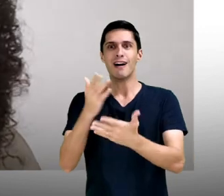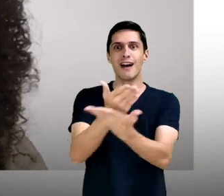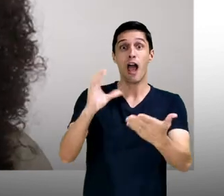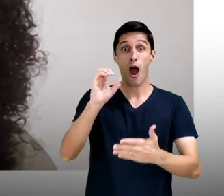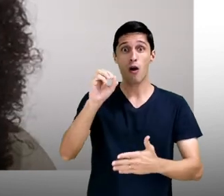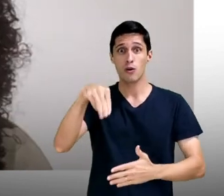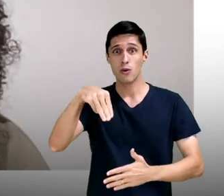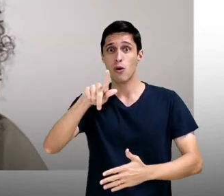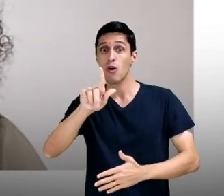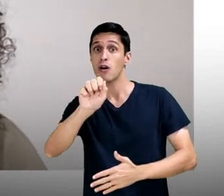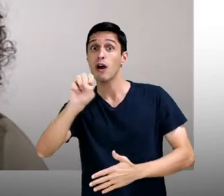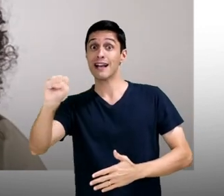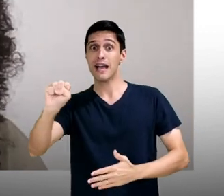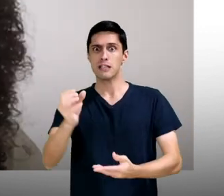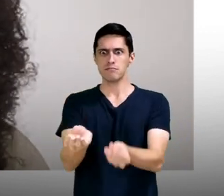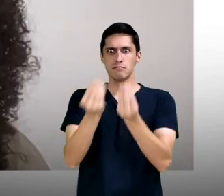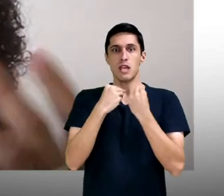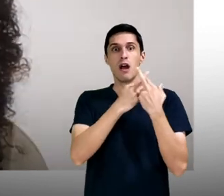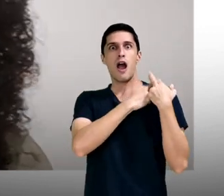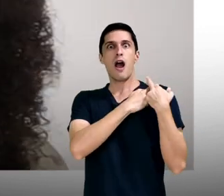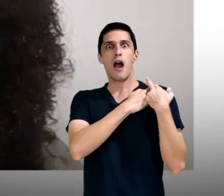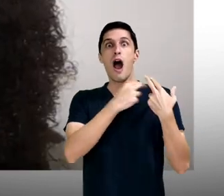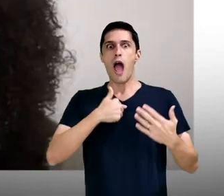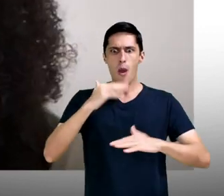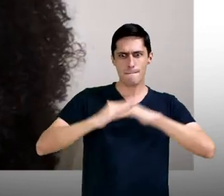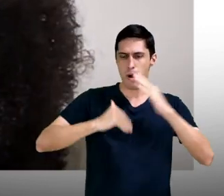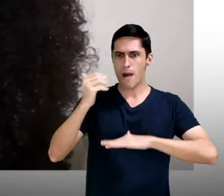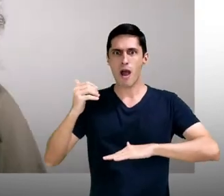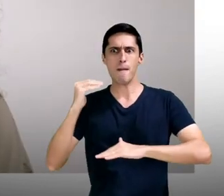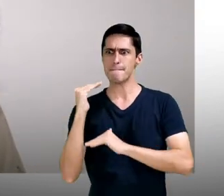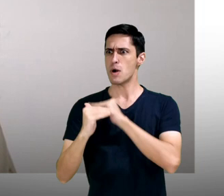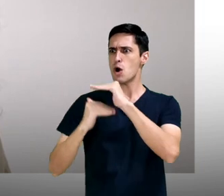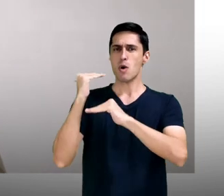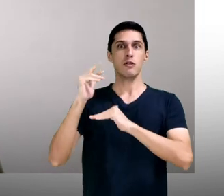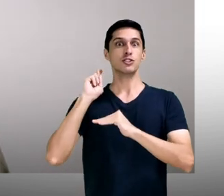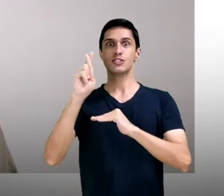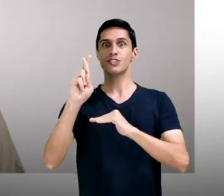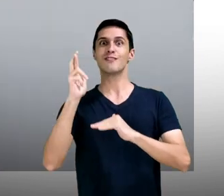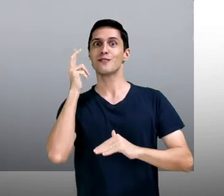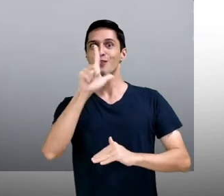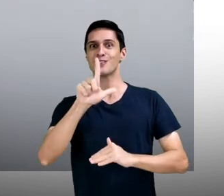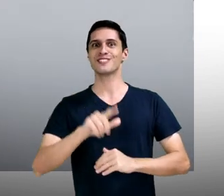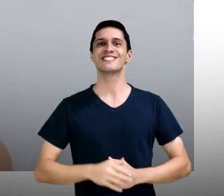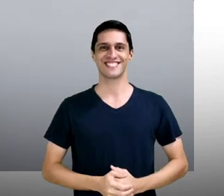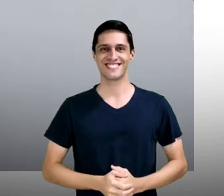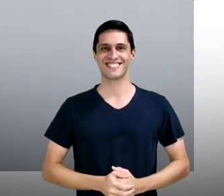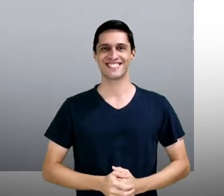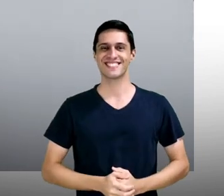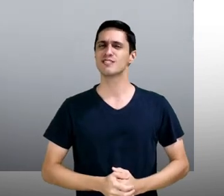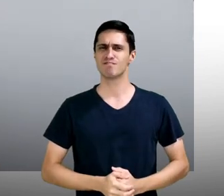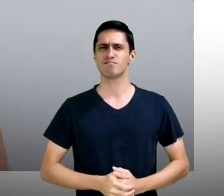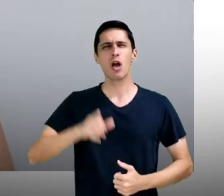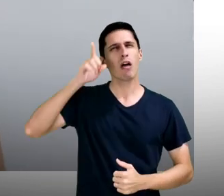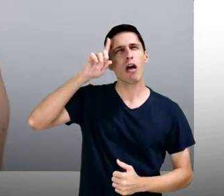a Comgás me desafiando e eu preparada com o protagonista da minha carreira para seguir esse caminho junto nenhum dia